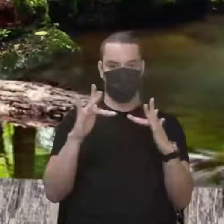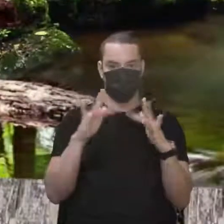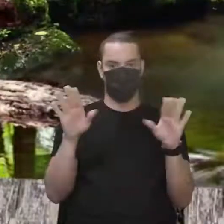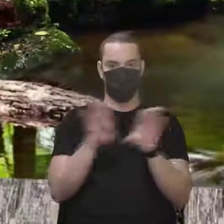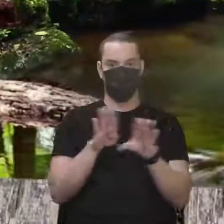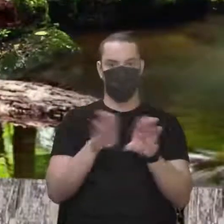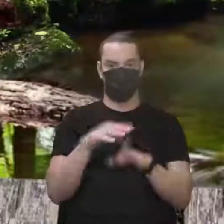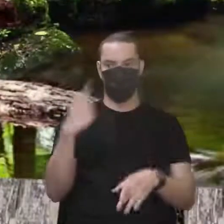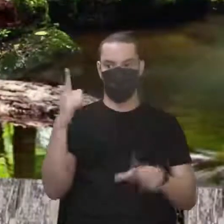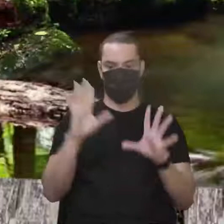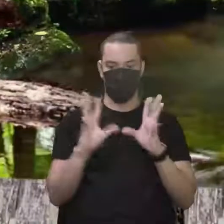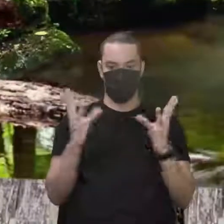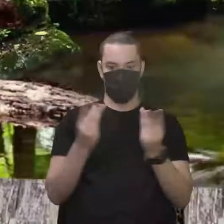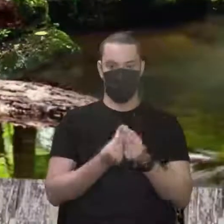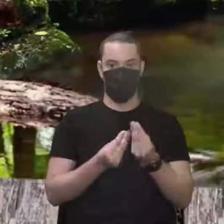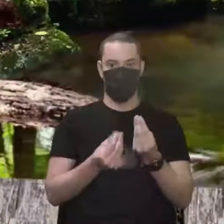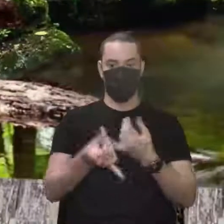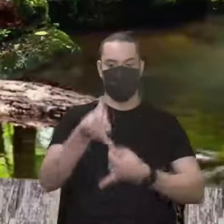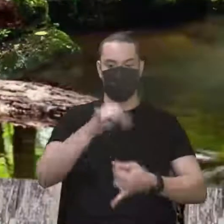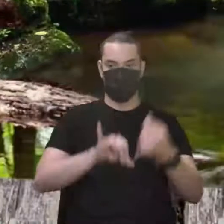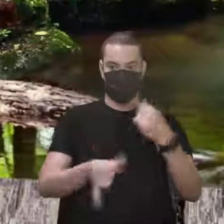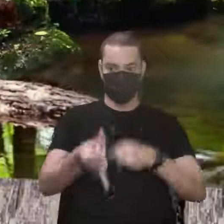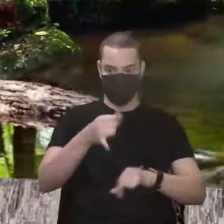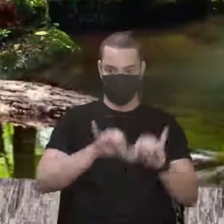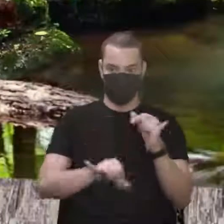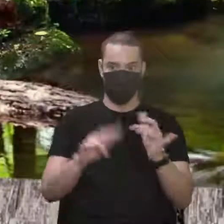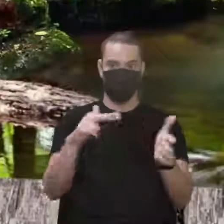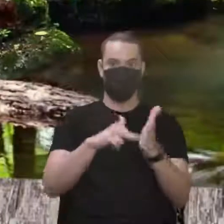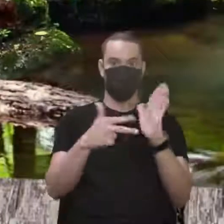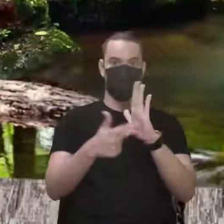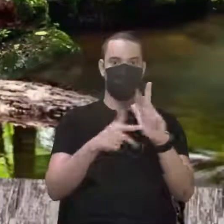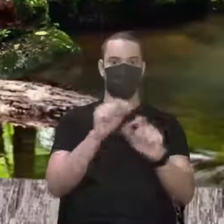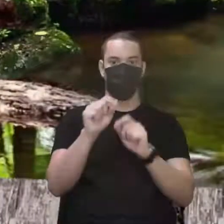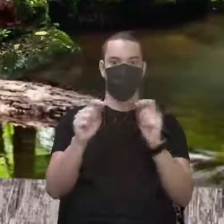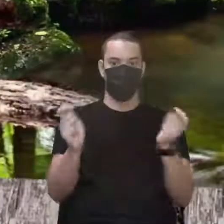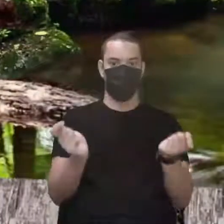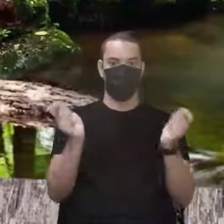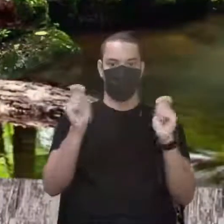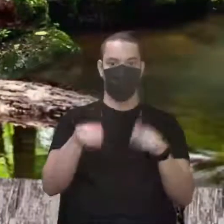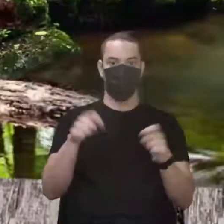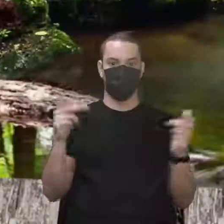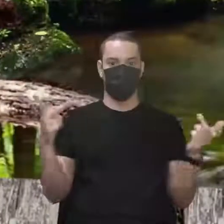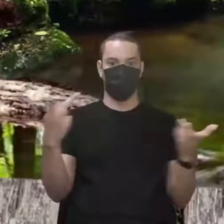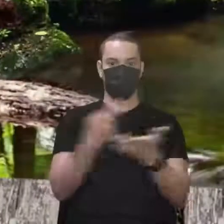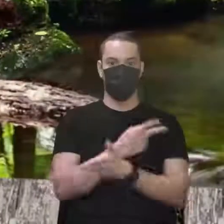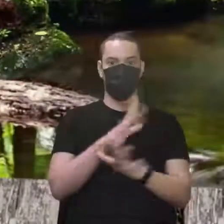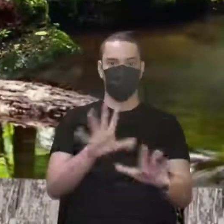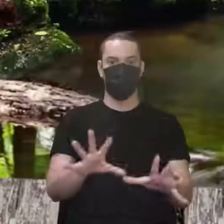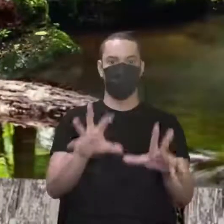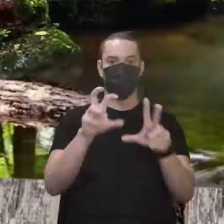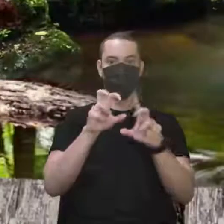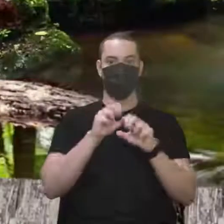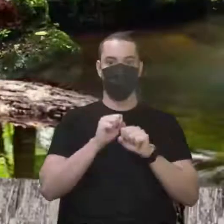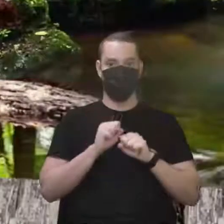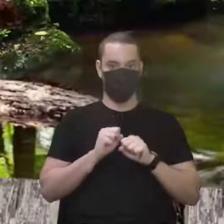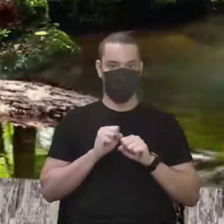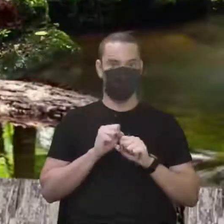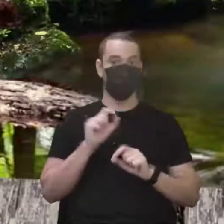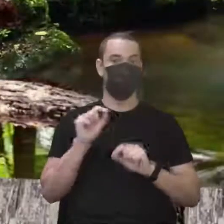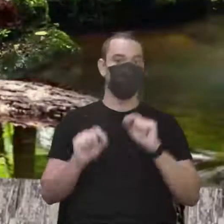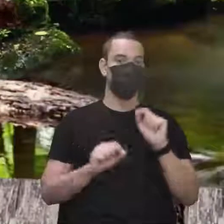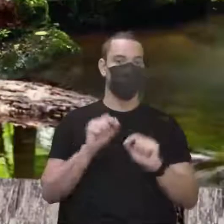essas substâncias químicas. E aí pode acontecer de elas adquirirem o